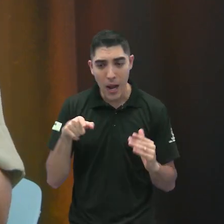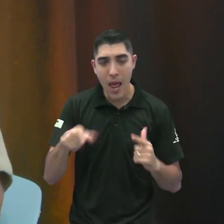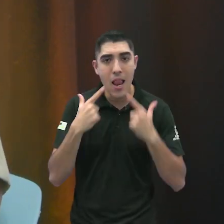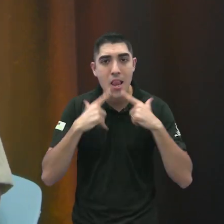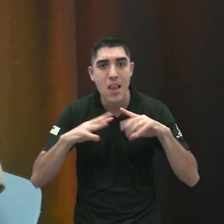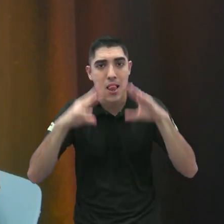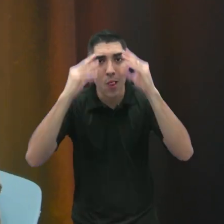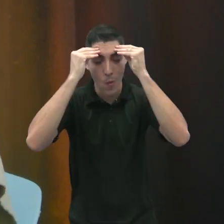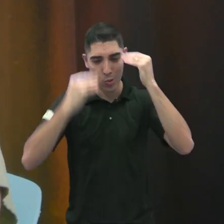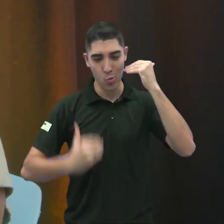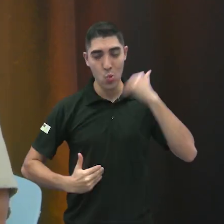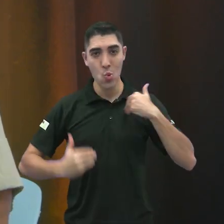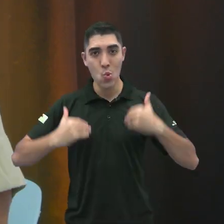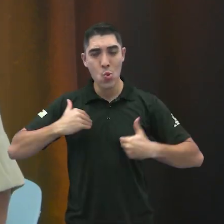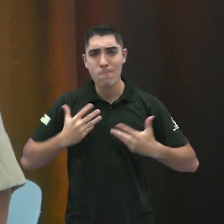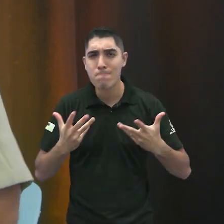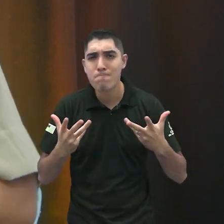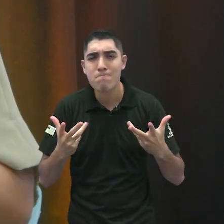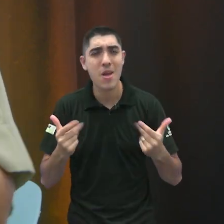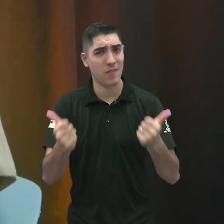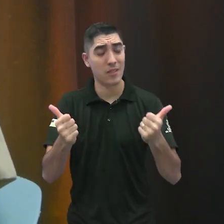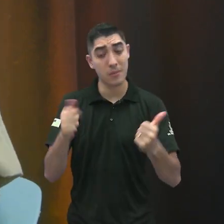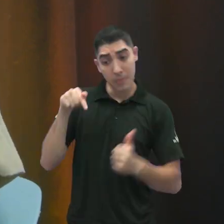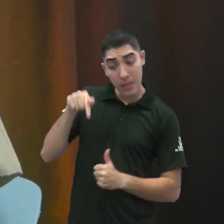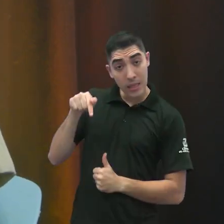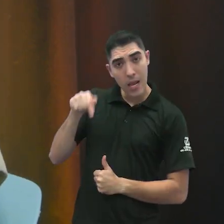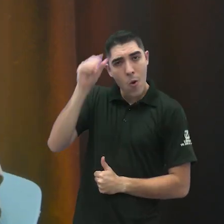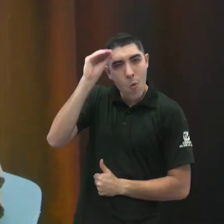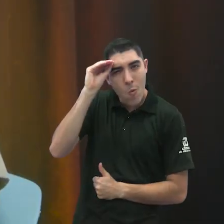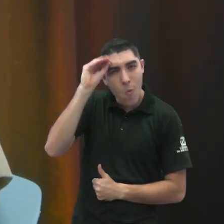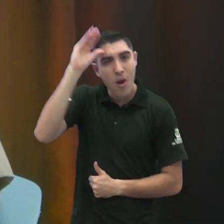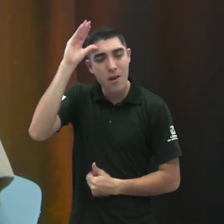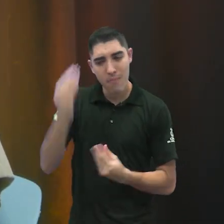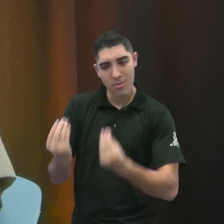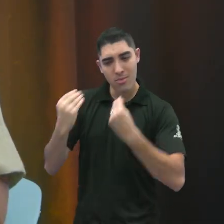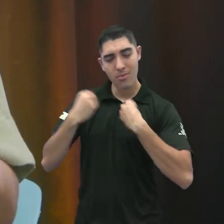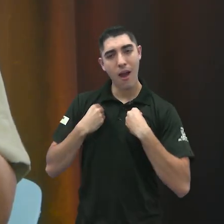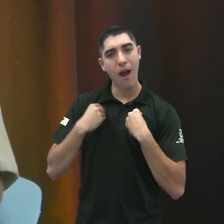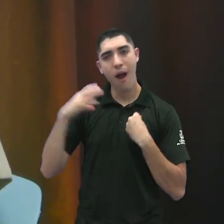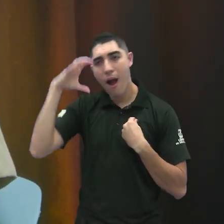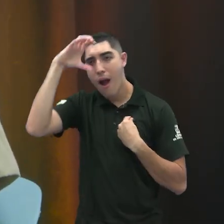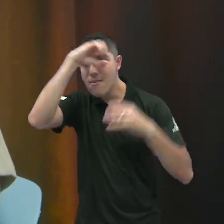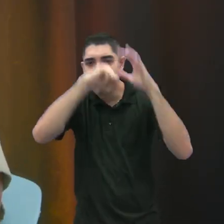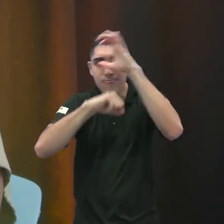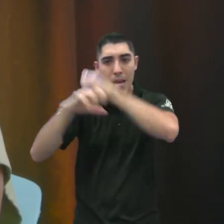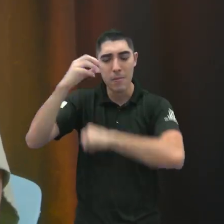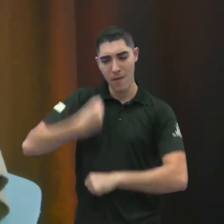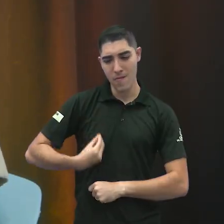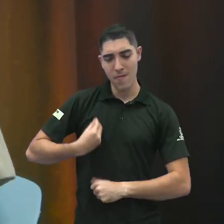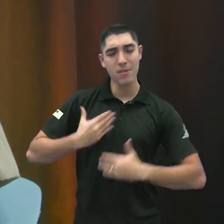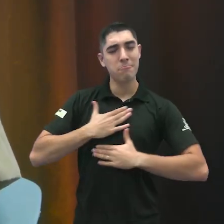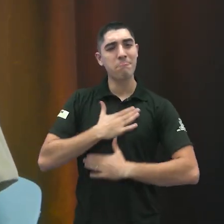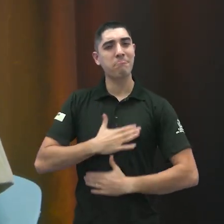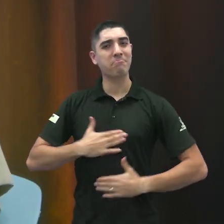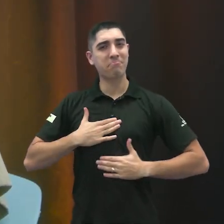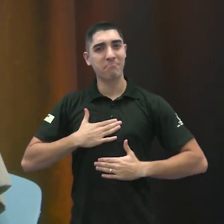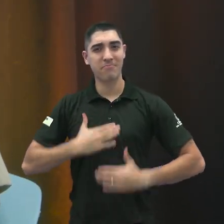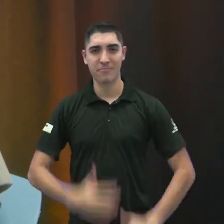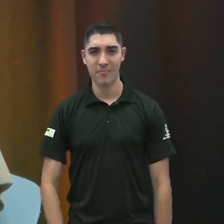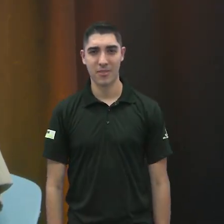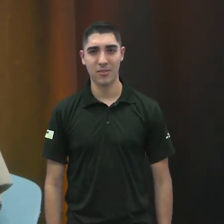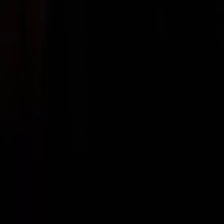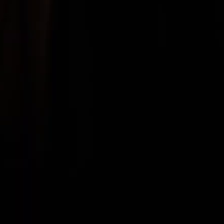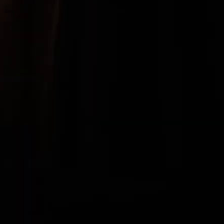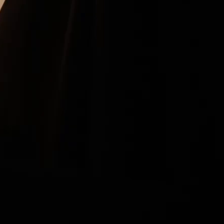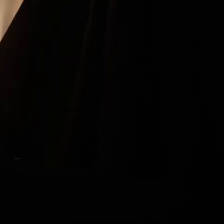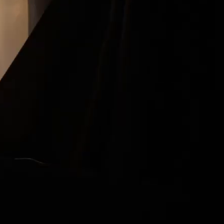decifrar essa incrível linguagem corporal e aprender a usar esse conhecimento para vivermos de forma mais autêntica e